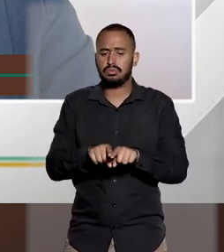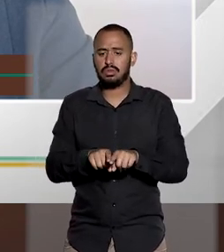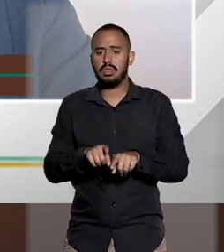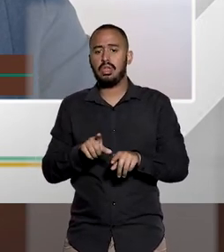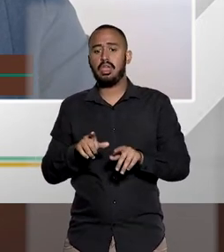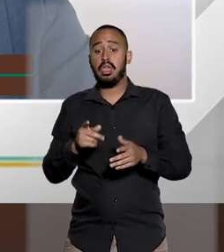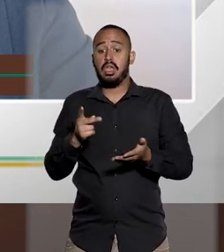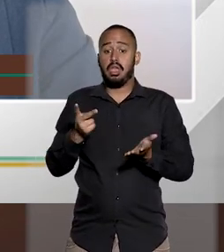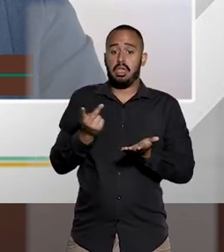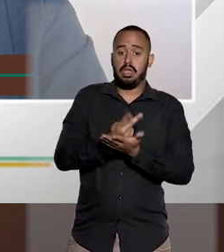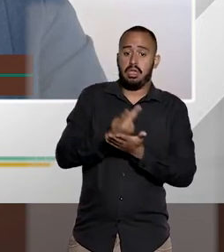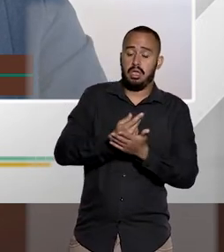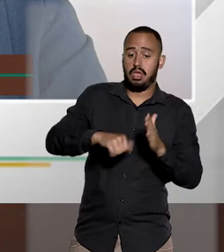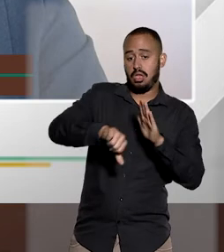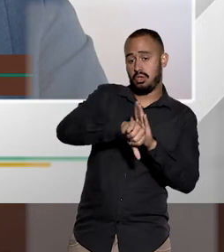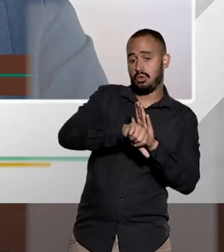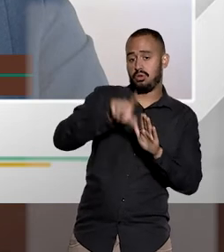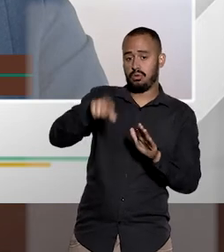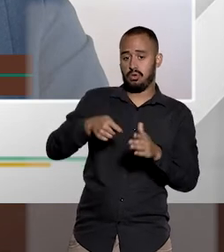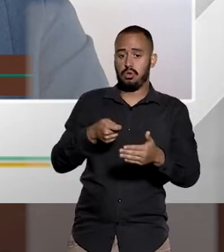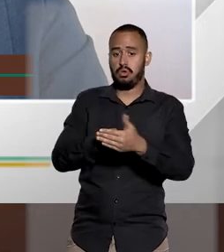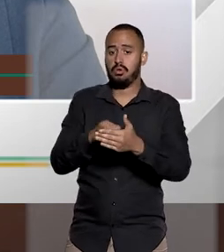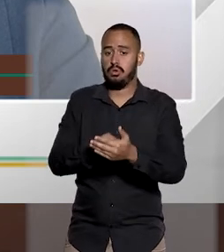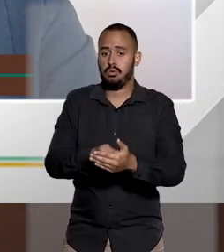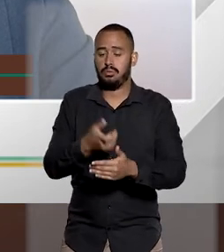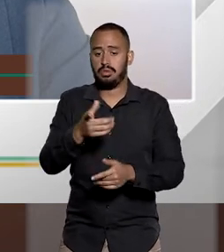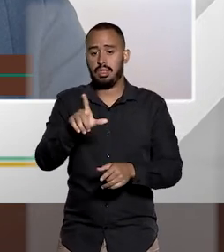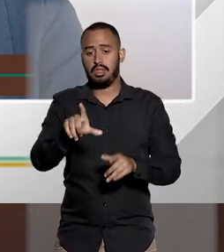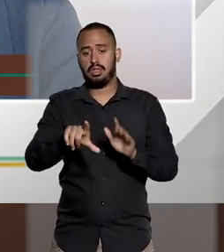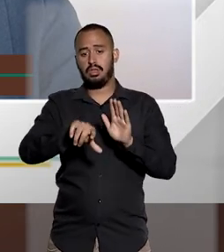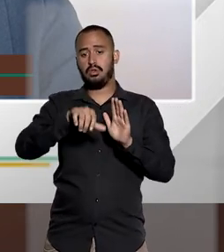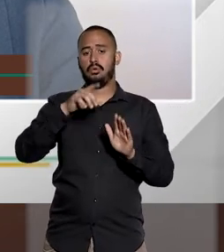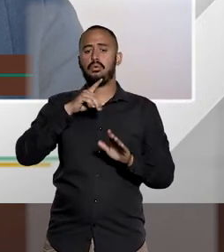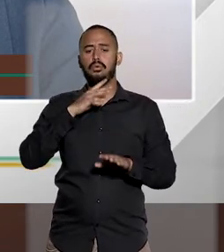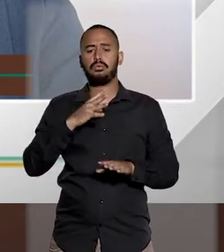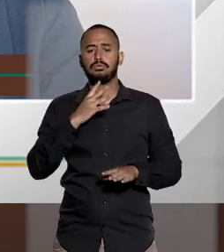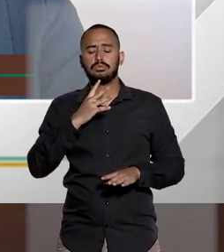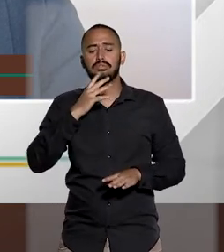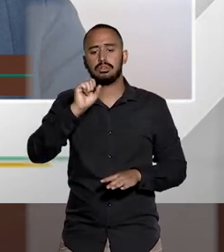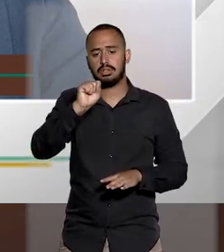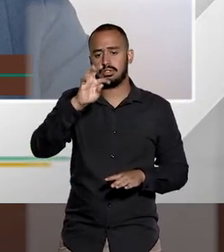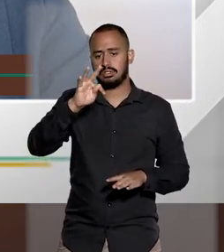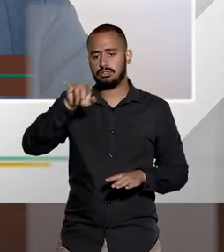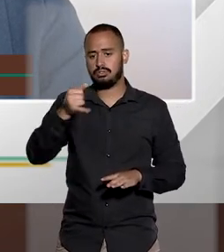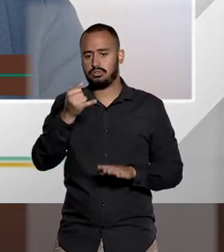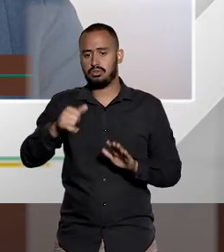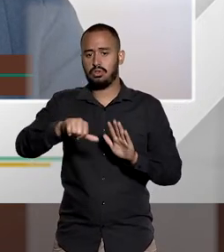como ilegal e condicionada a uma série de exigências. Mas já estou curiosa para ouvir o relato da